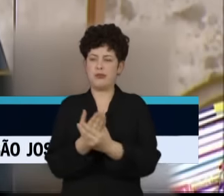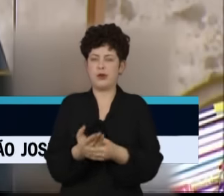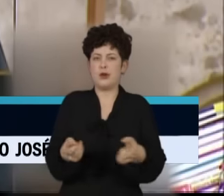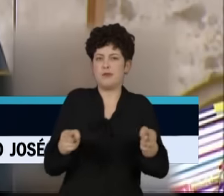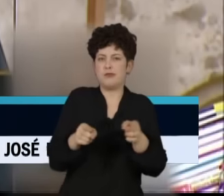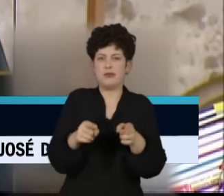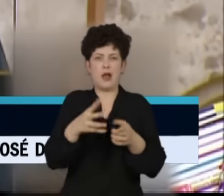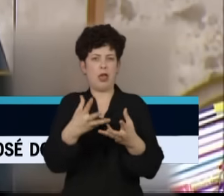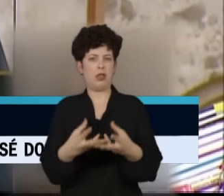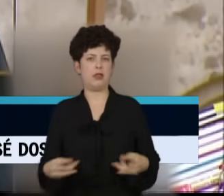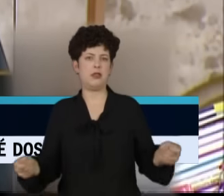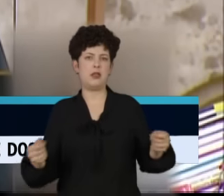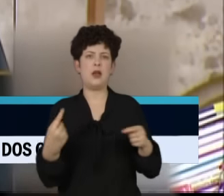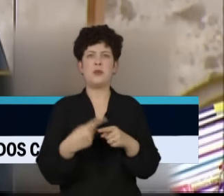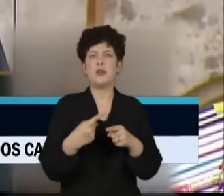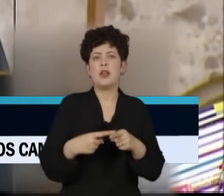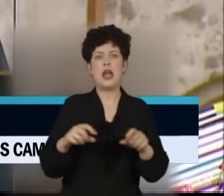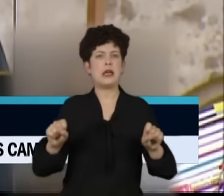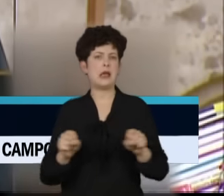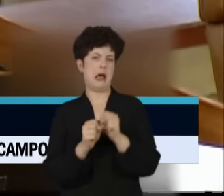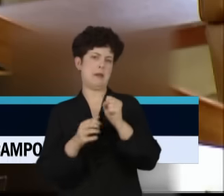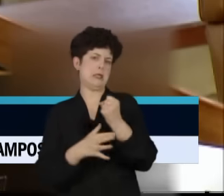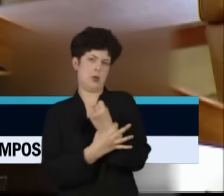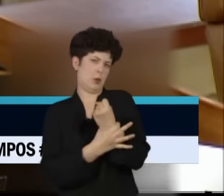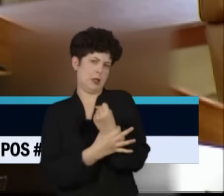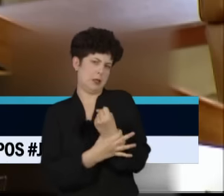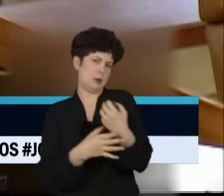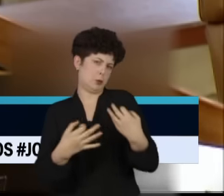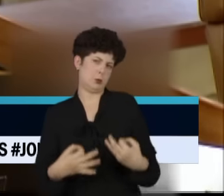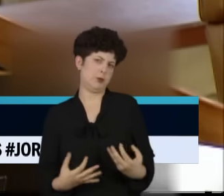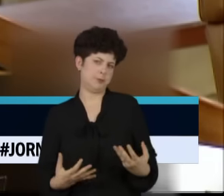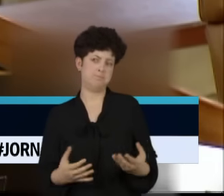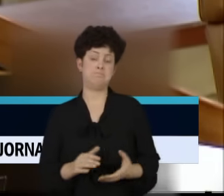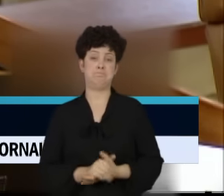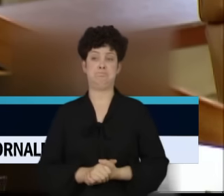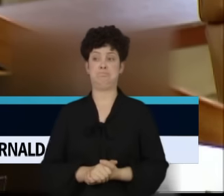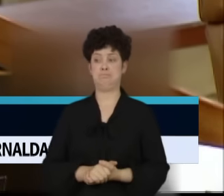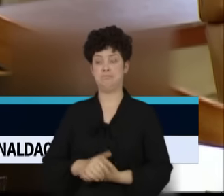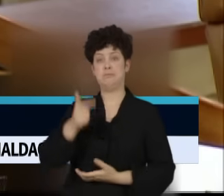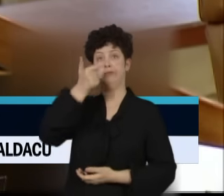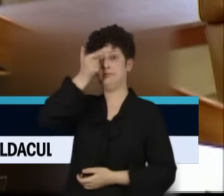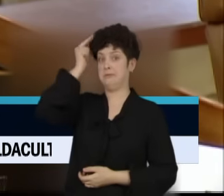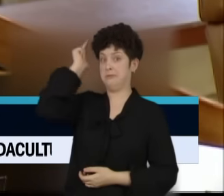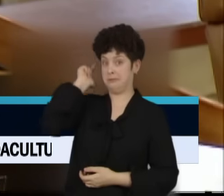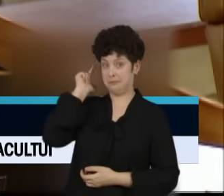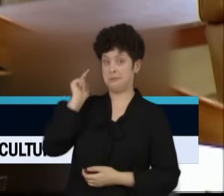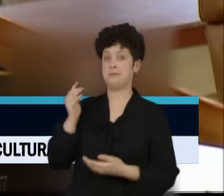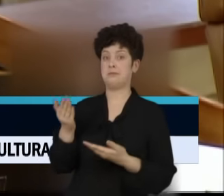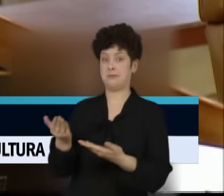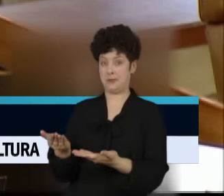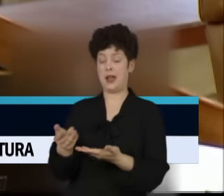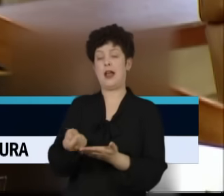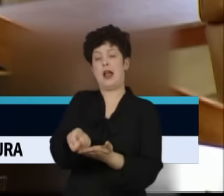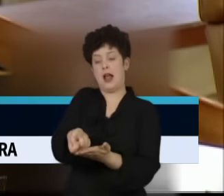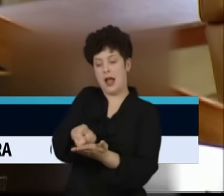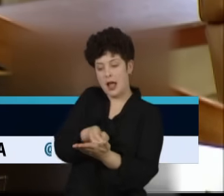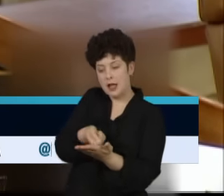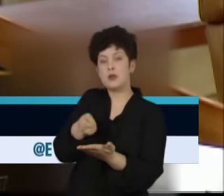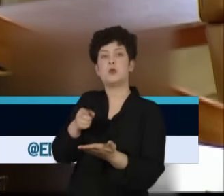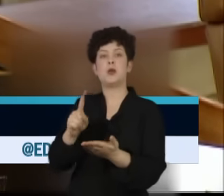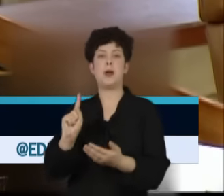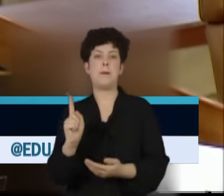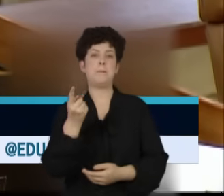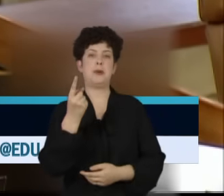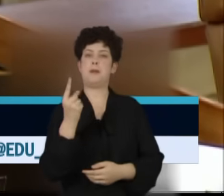atos sob pena de quebra da segurança jurídica. Já o relator do processo, ministro Alexandre de Moraes, seria o